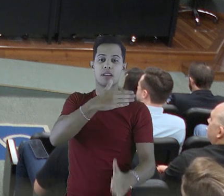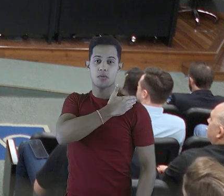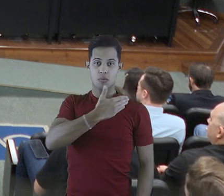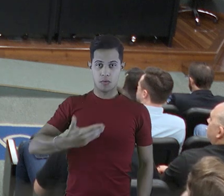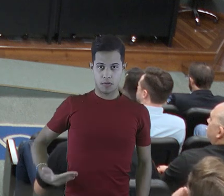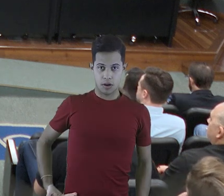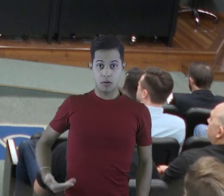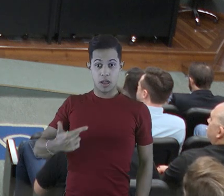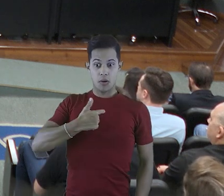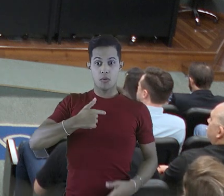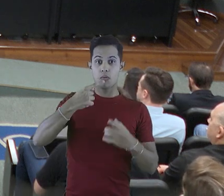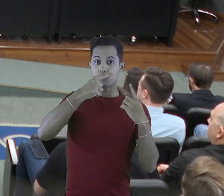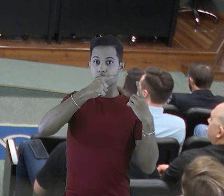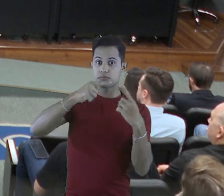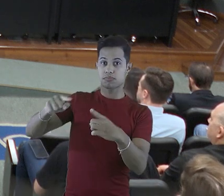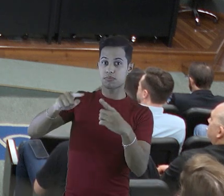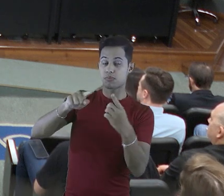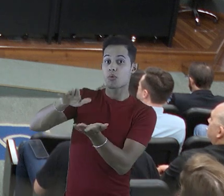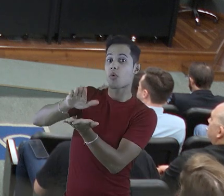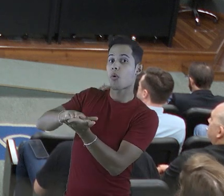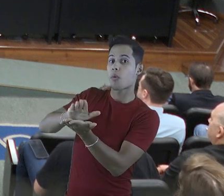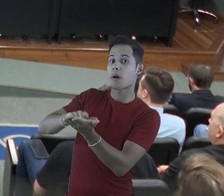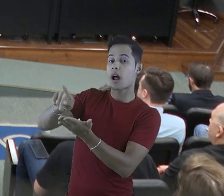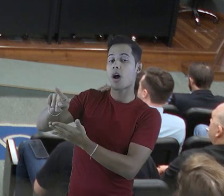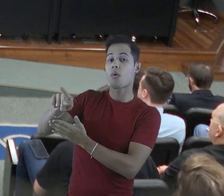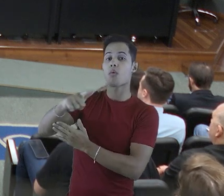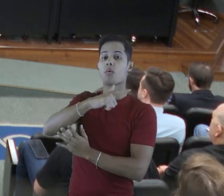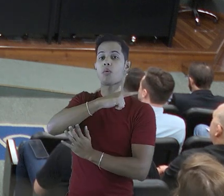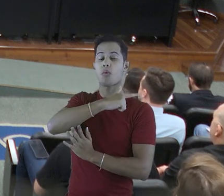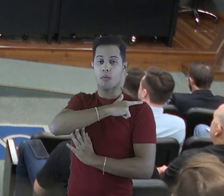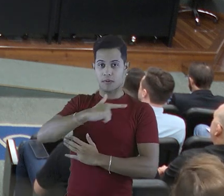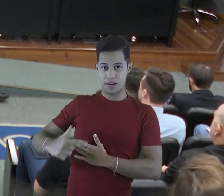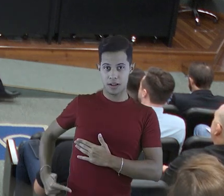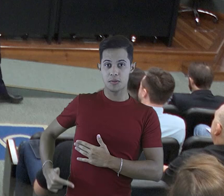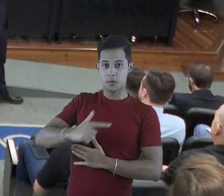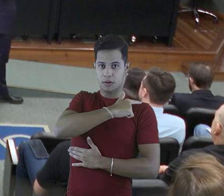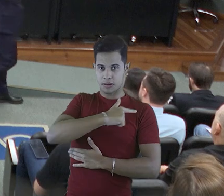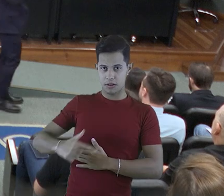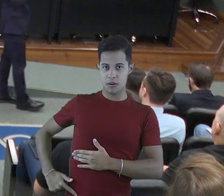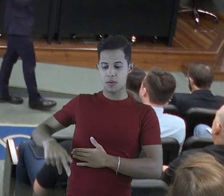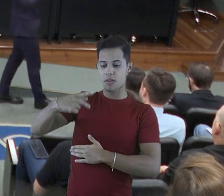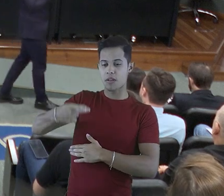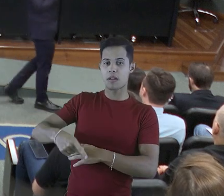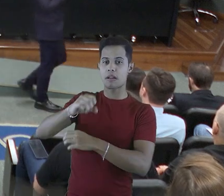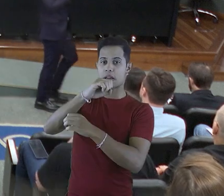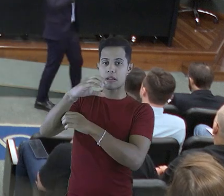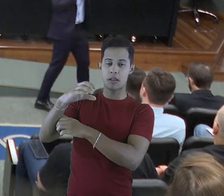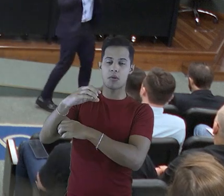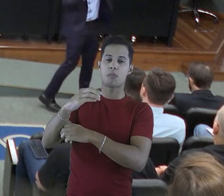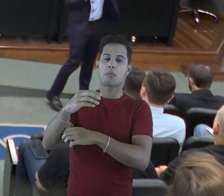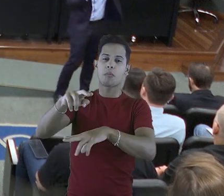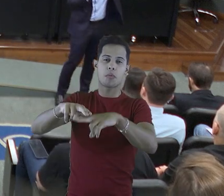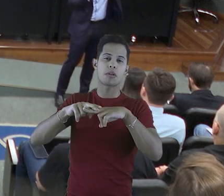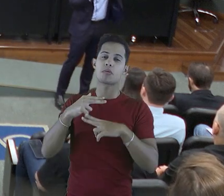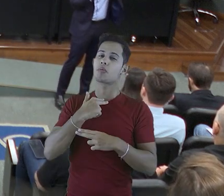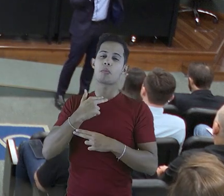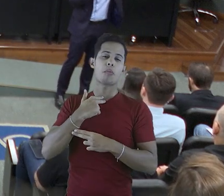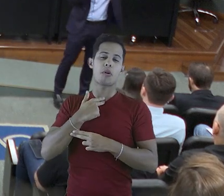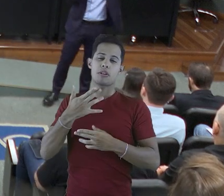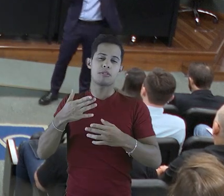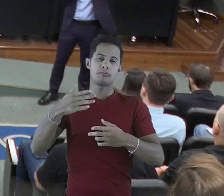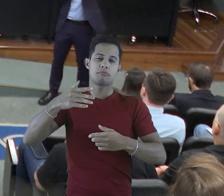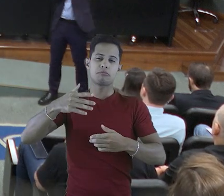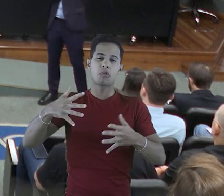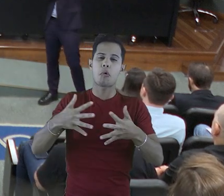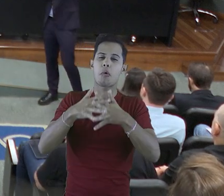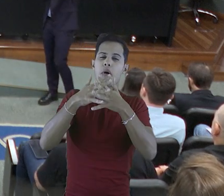Porque é órgão. Então, vou entrar contra o governo do Estado de Santa Catarina. Certo? Então, nesse caso, não se confunda a responsabilidade civil com